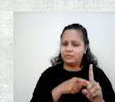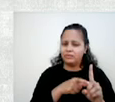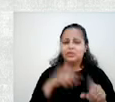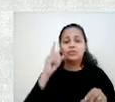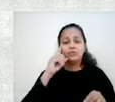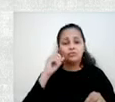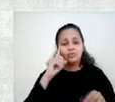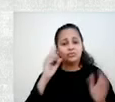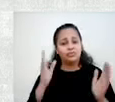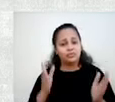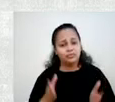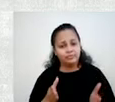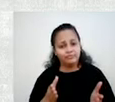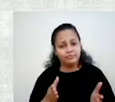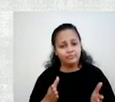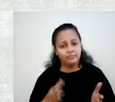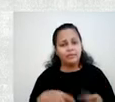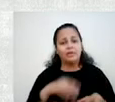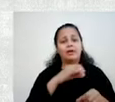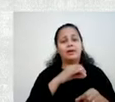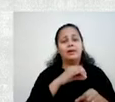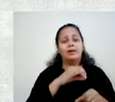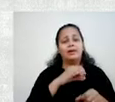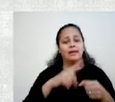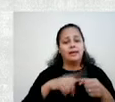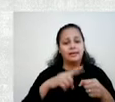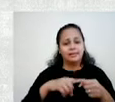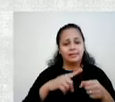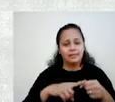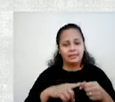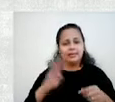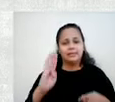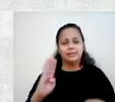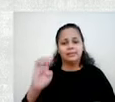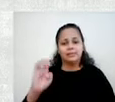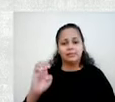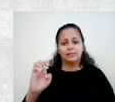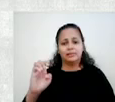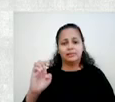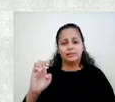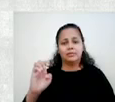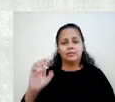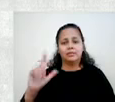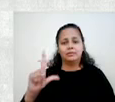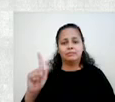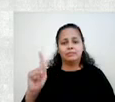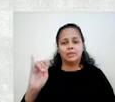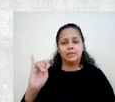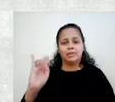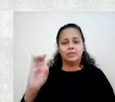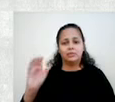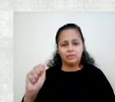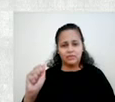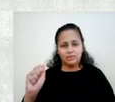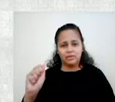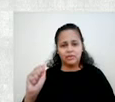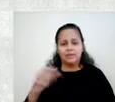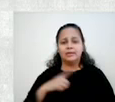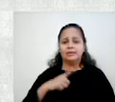Nos dias atuais, né, na cidade de Bruxelas, na Bélgica, tem uma estátua em homenagem a ele que